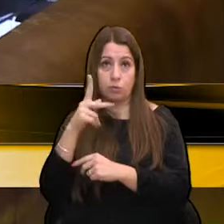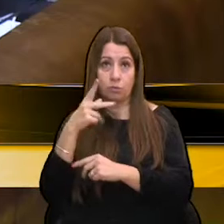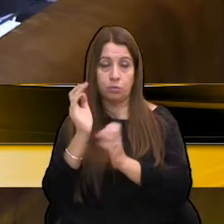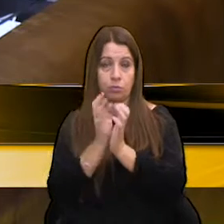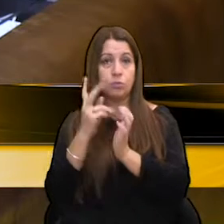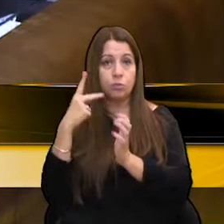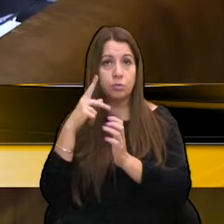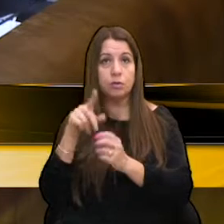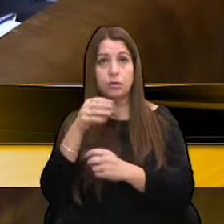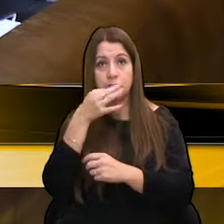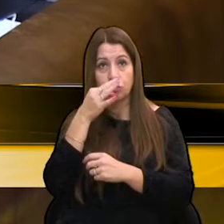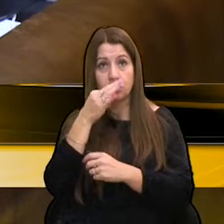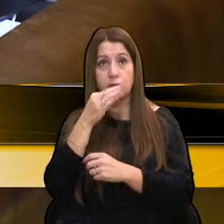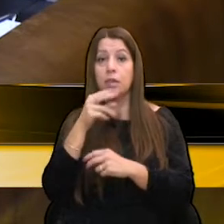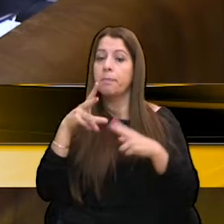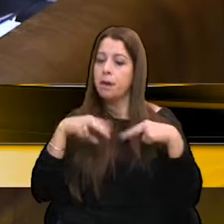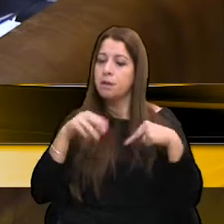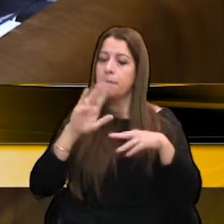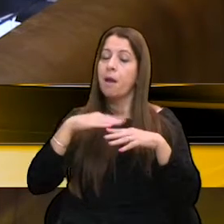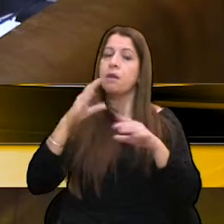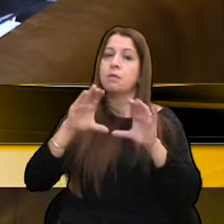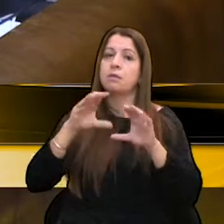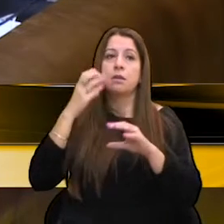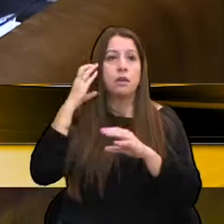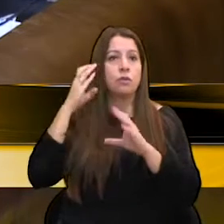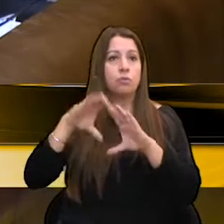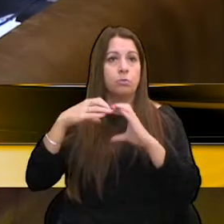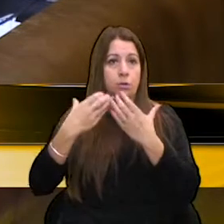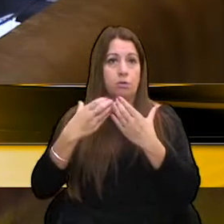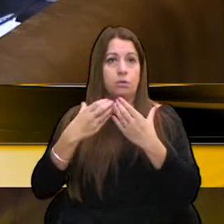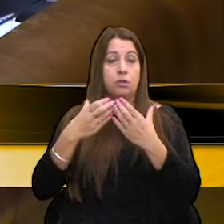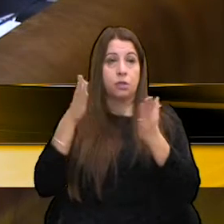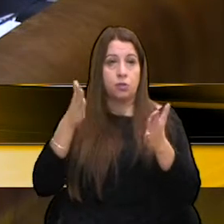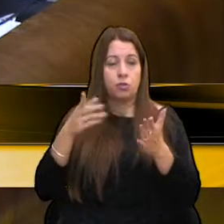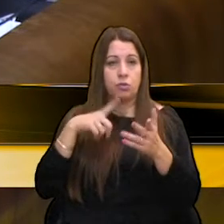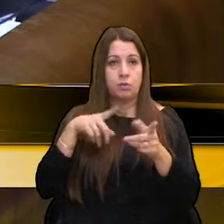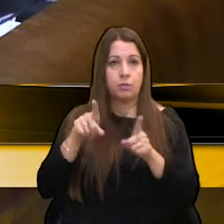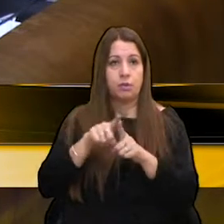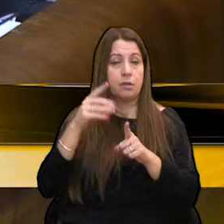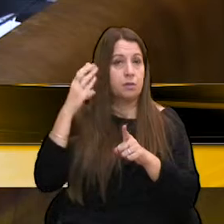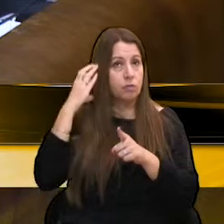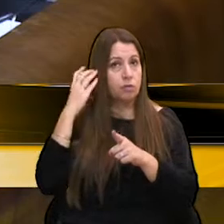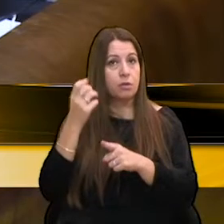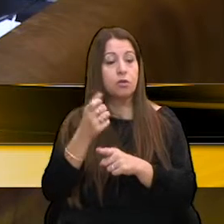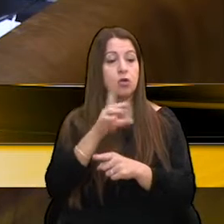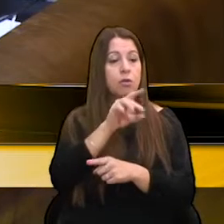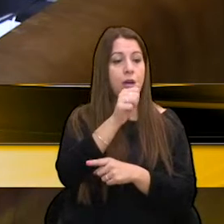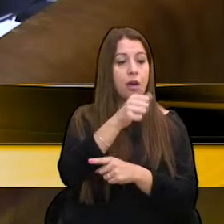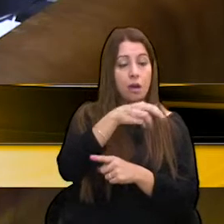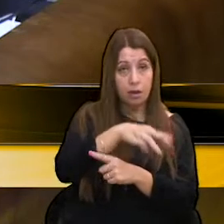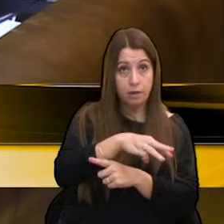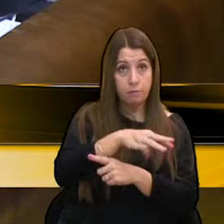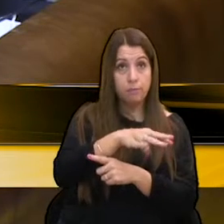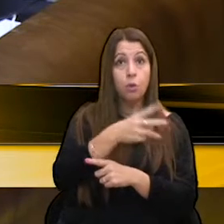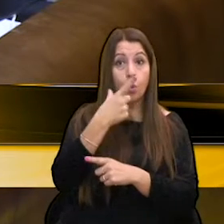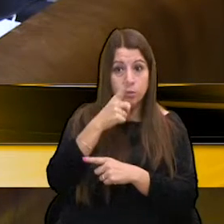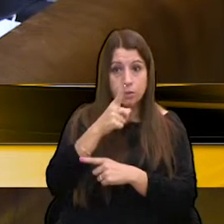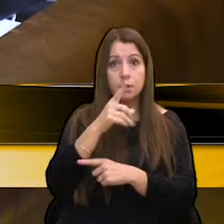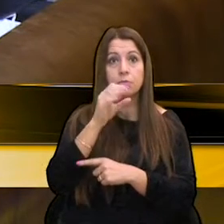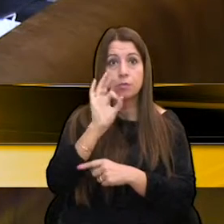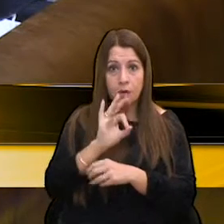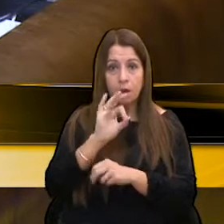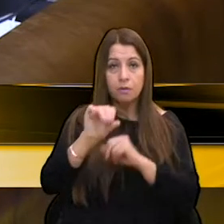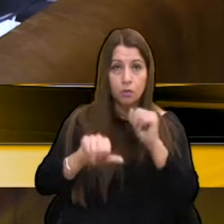que Caxias do Sul merece mais rádios comunitárias e merece também que as atuais rádios que estão somente no AM, elas consigam de uma vez por